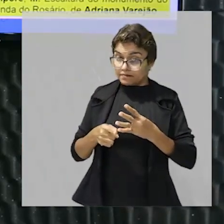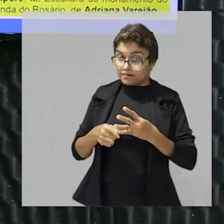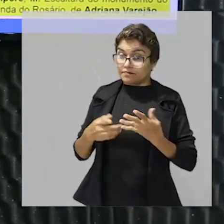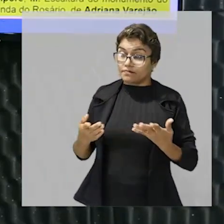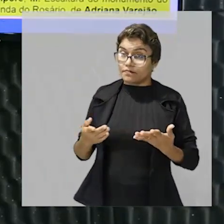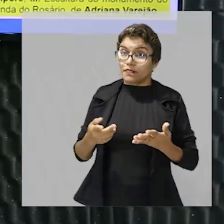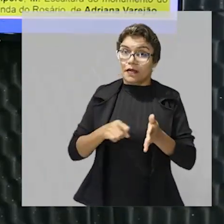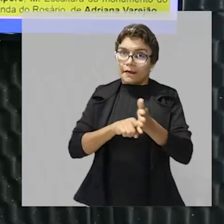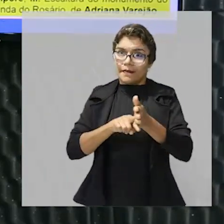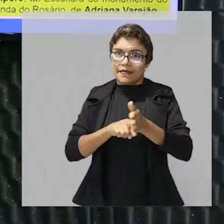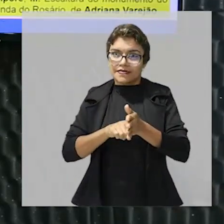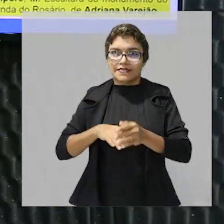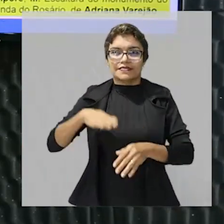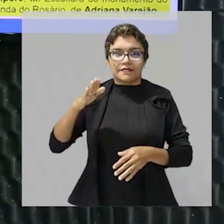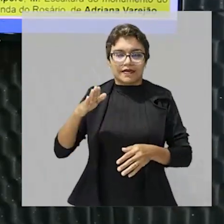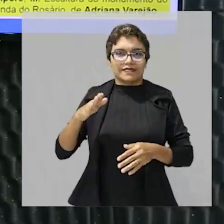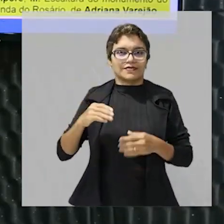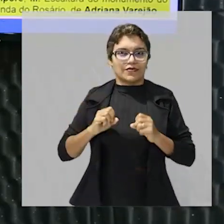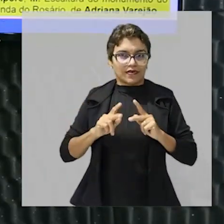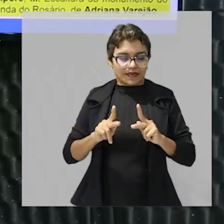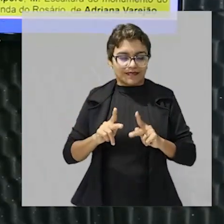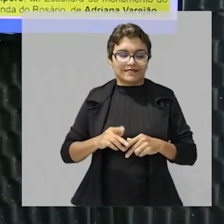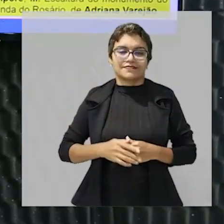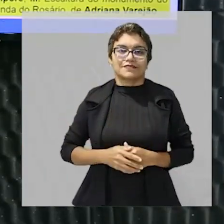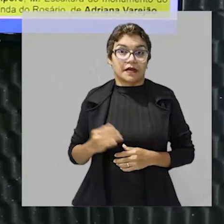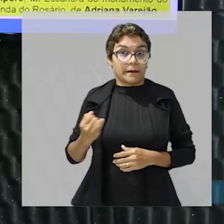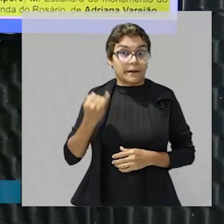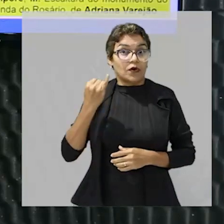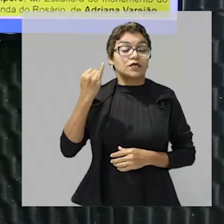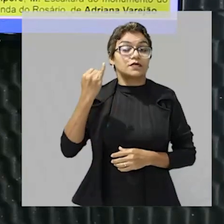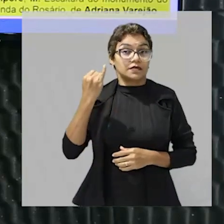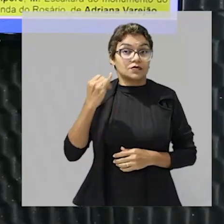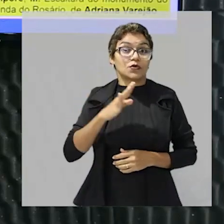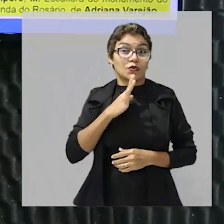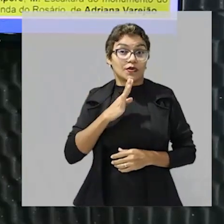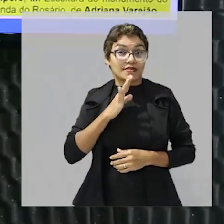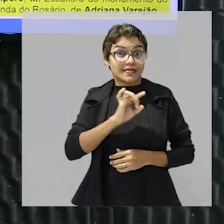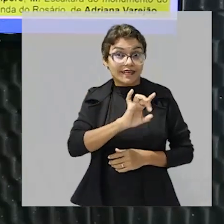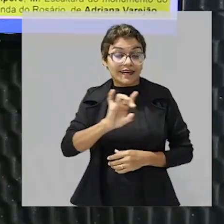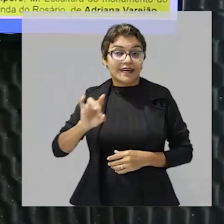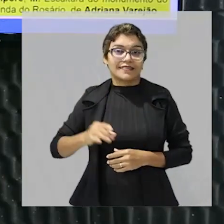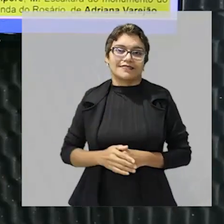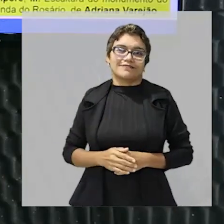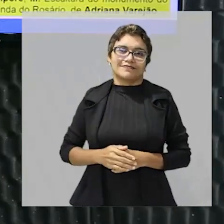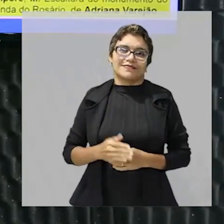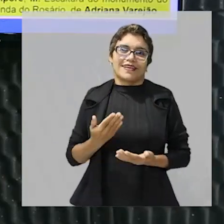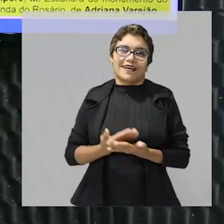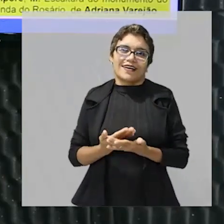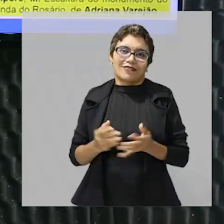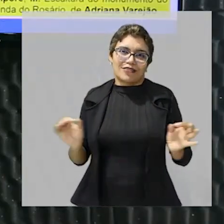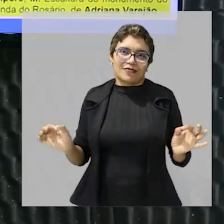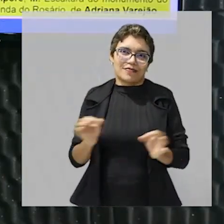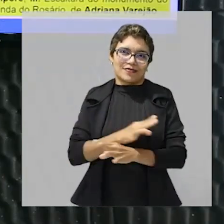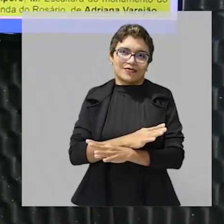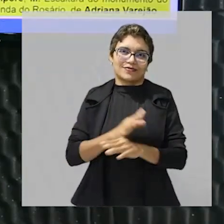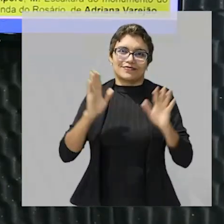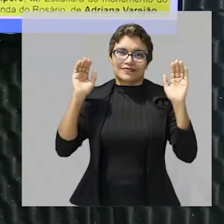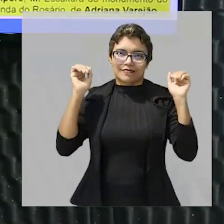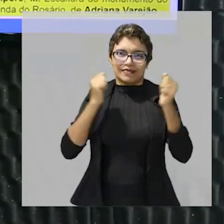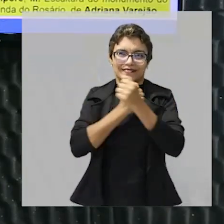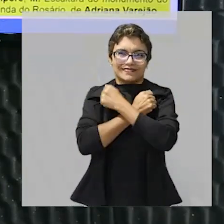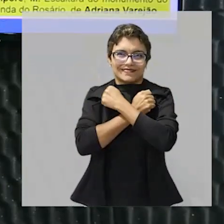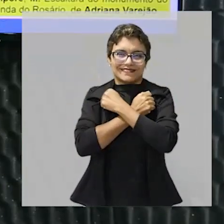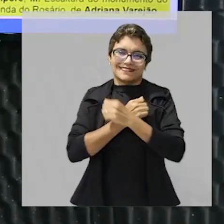Varejão. Pesquisem mais sobre esses artistas, vale muito a pena, é de extrema importância conhecer sobre eles. Professor Marcos Dominici, professor de arte, um abraço.